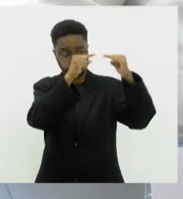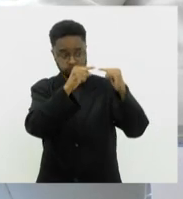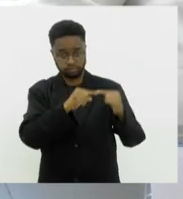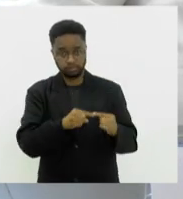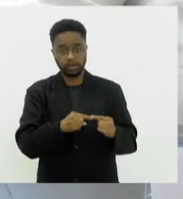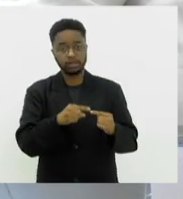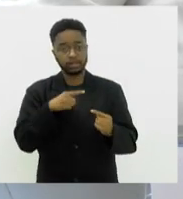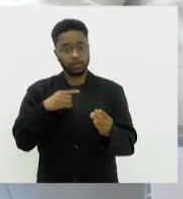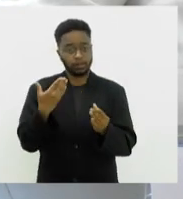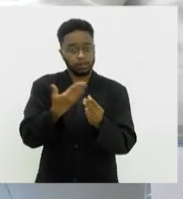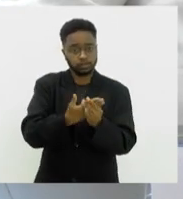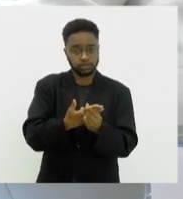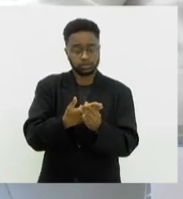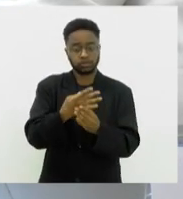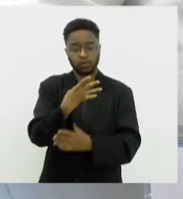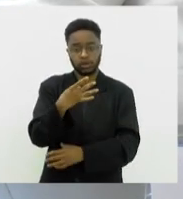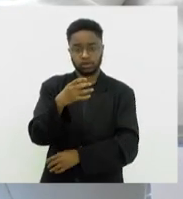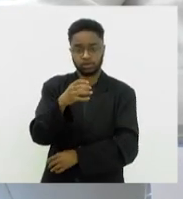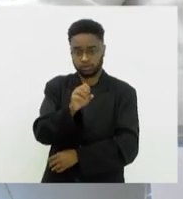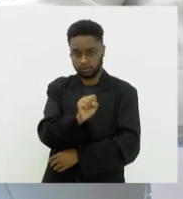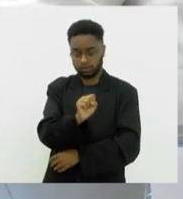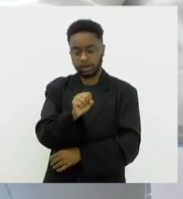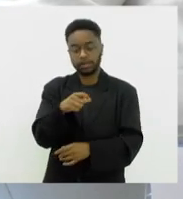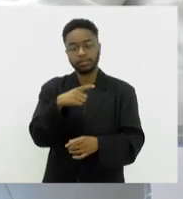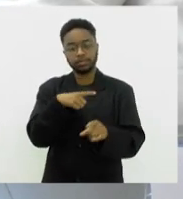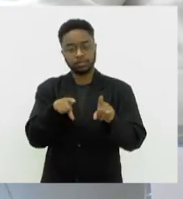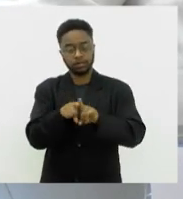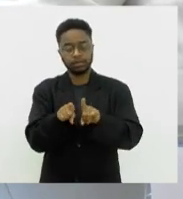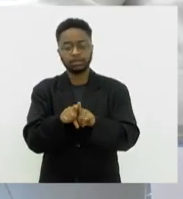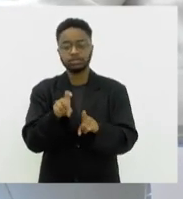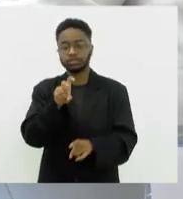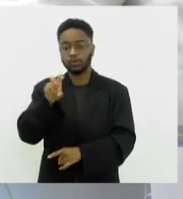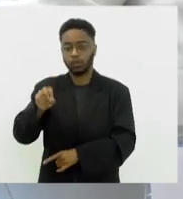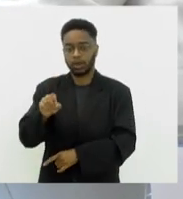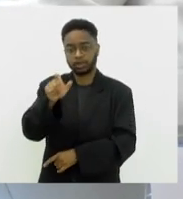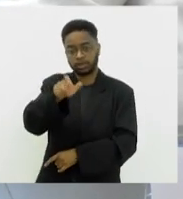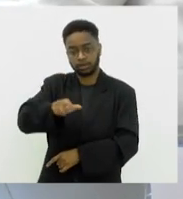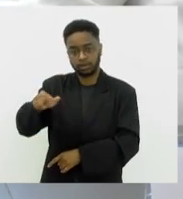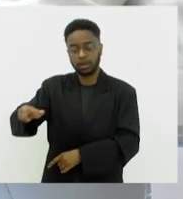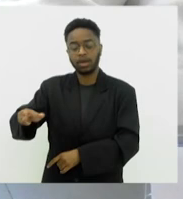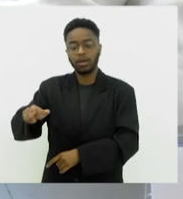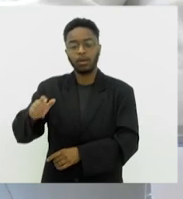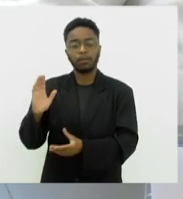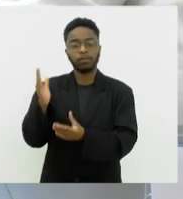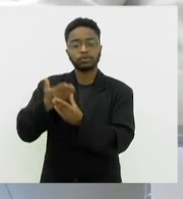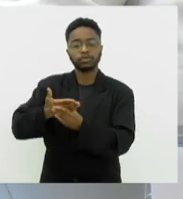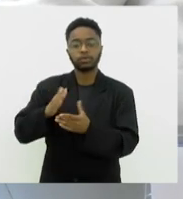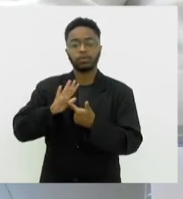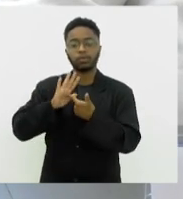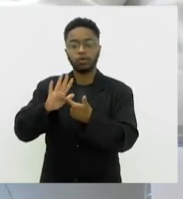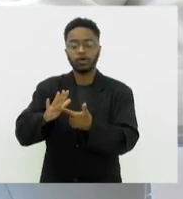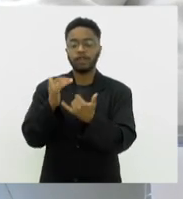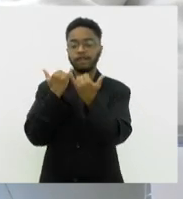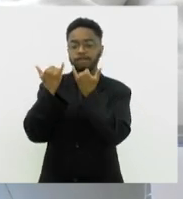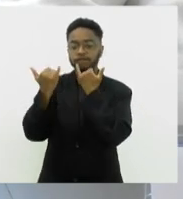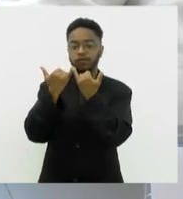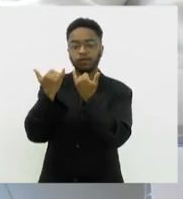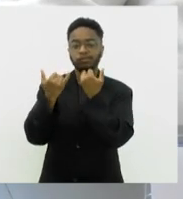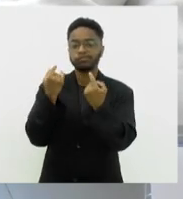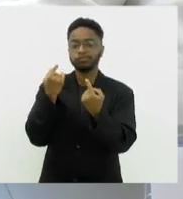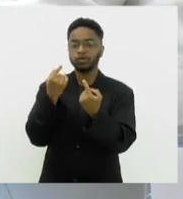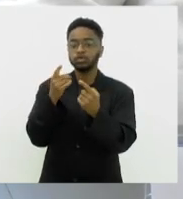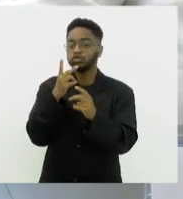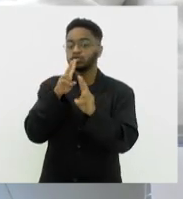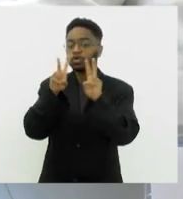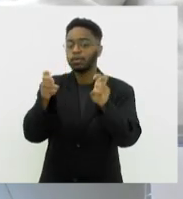em 50 em 50 dos casos referidos os processos apresentavam informação quanto a cor do acusado ou